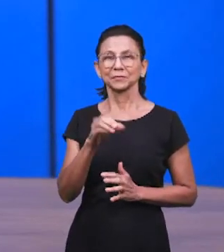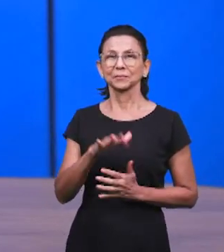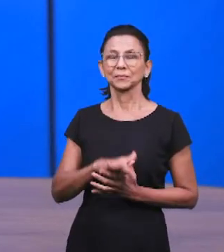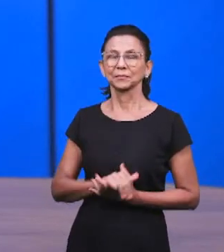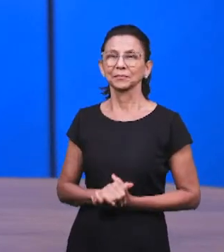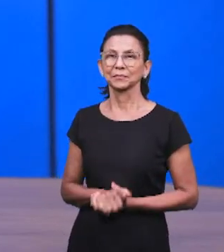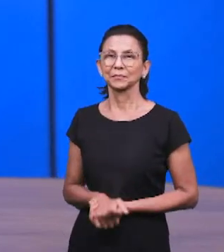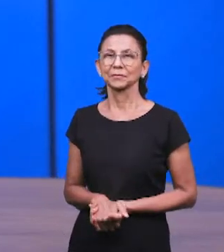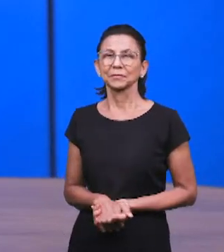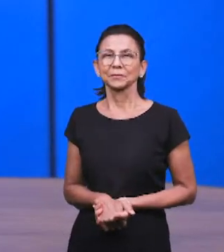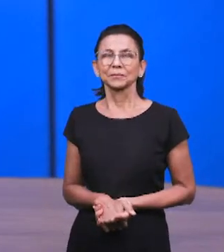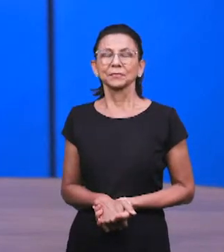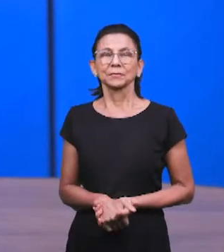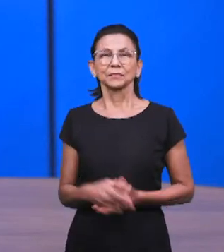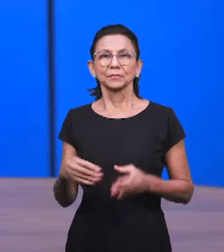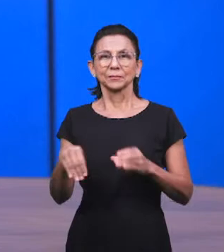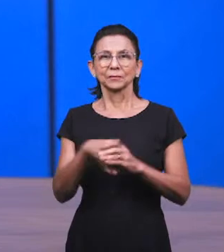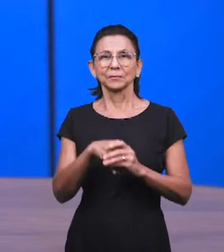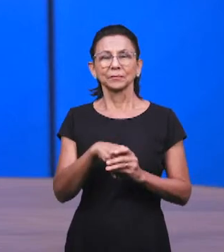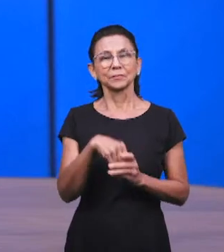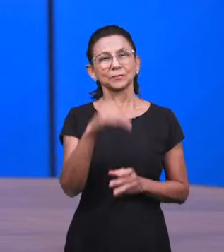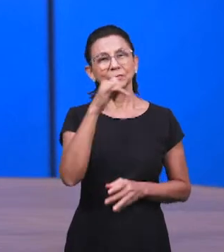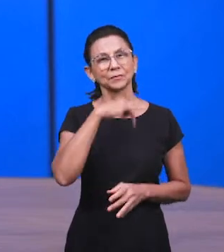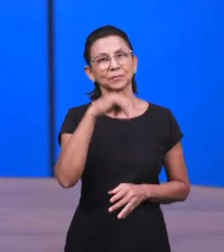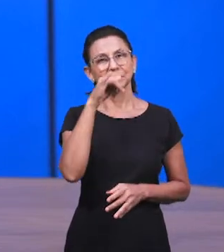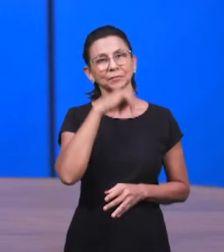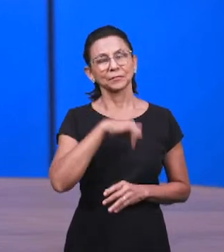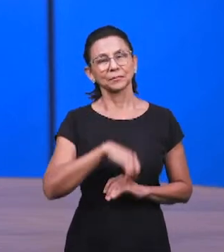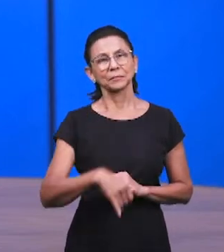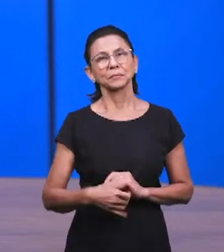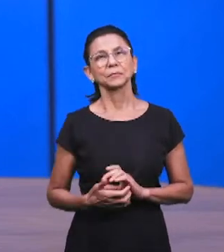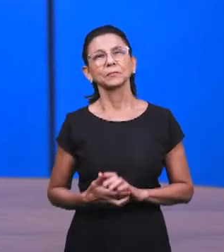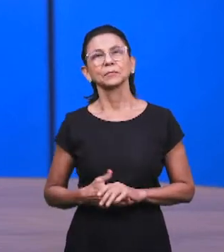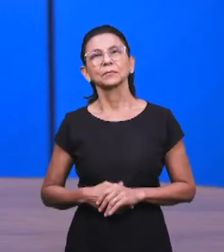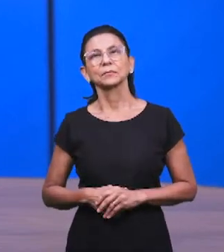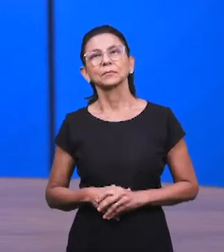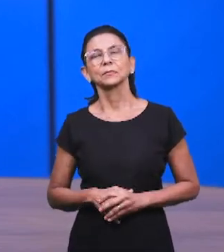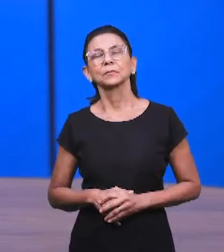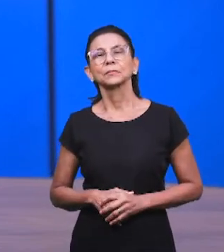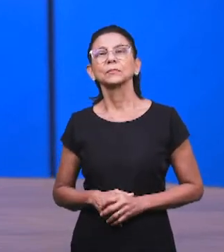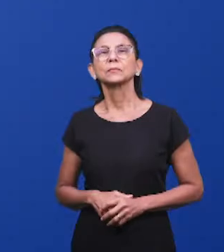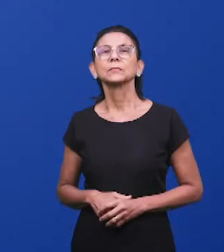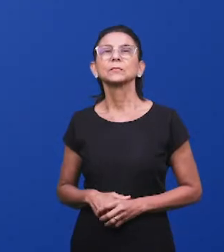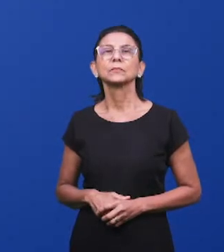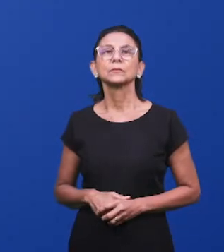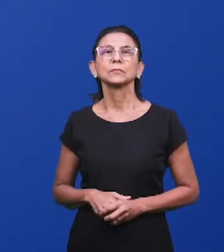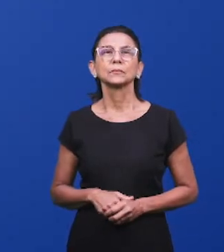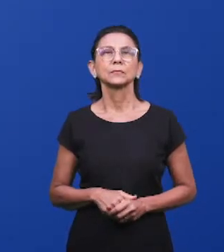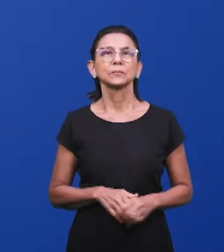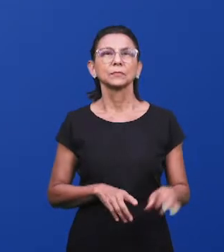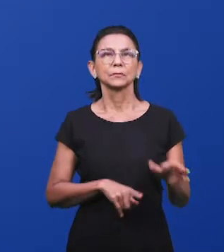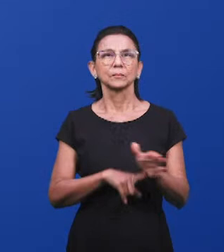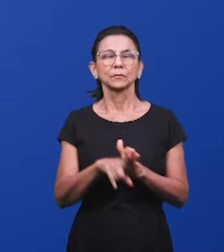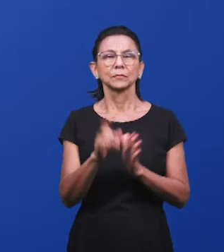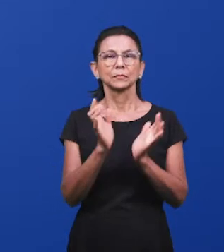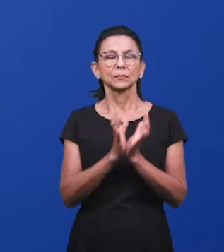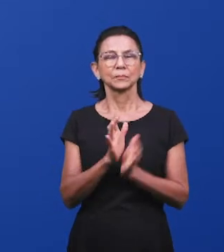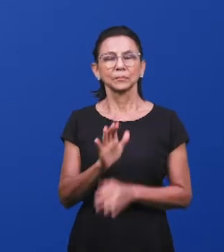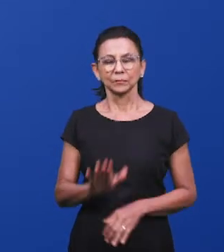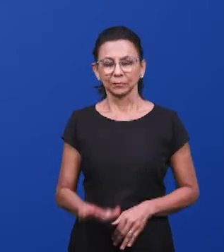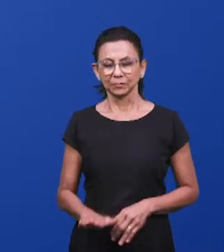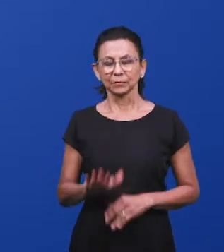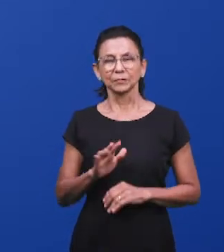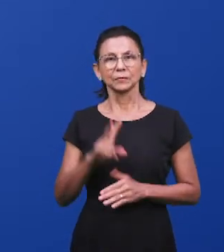em Torino, na Itália. Muito bem, vamos às nossas respostas aqui em sequência. Pergunta para as